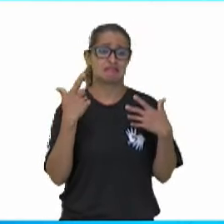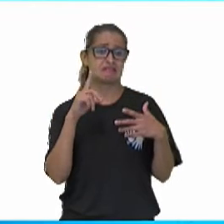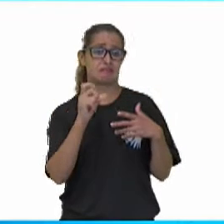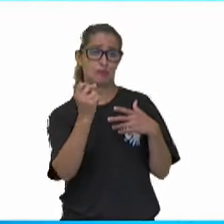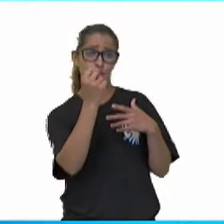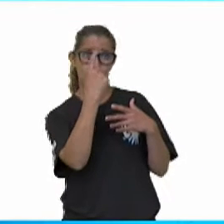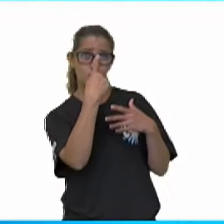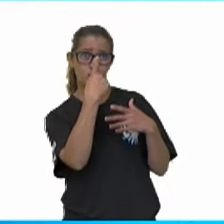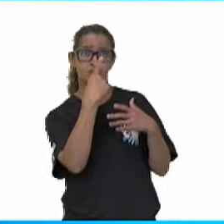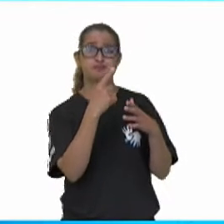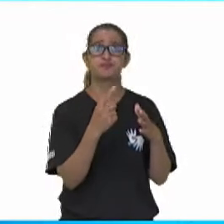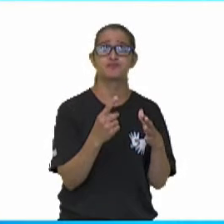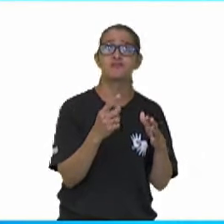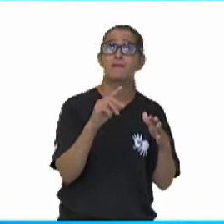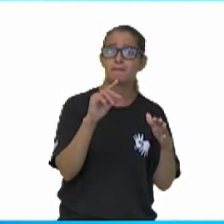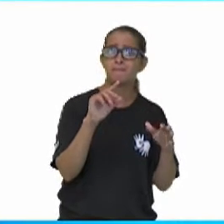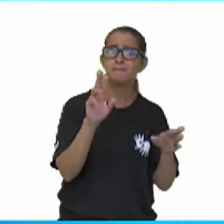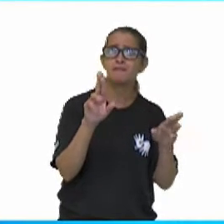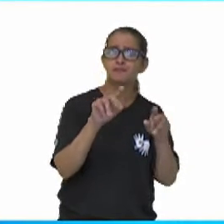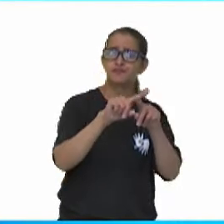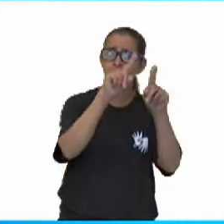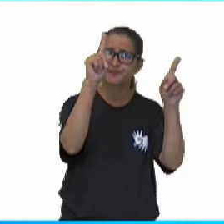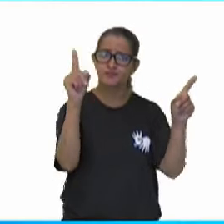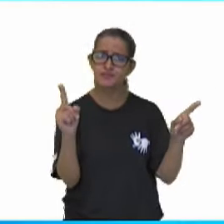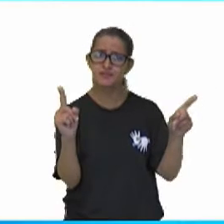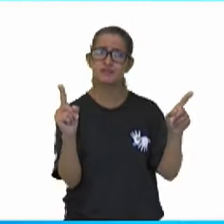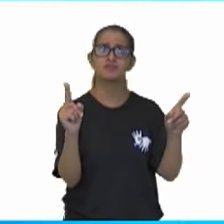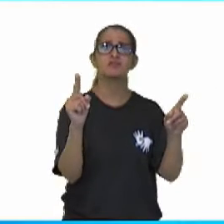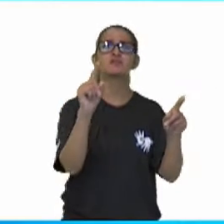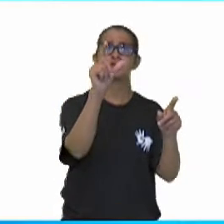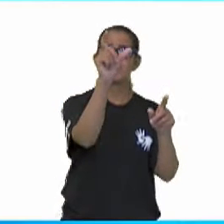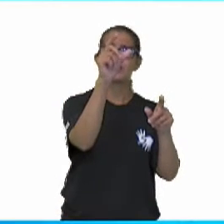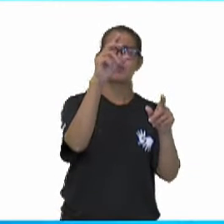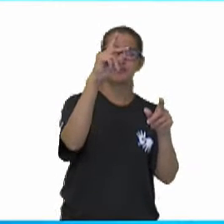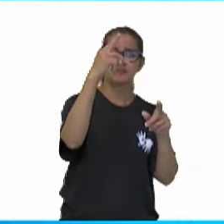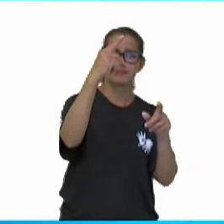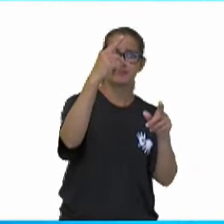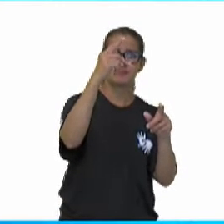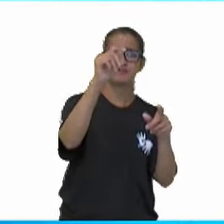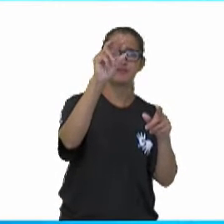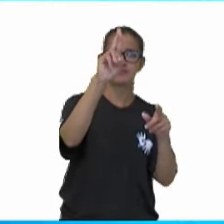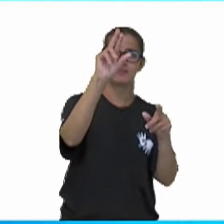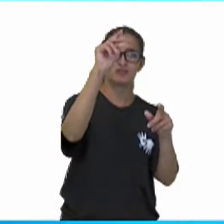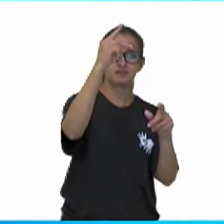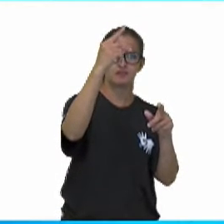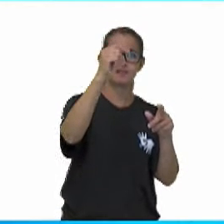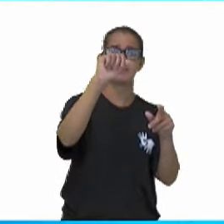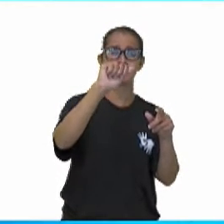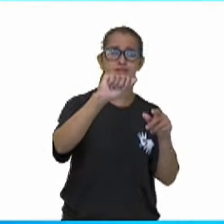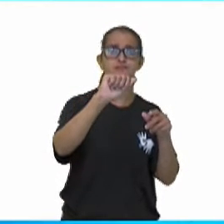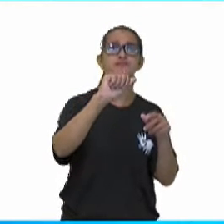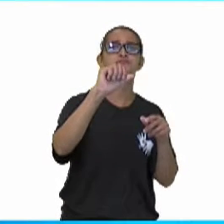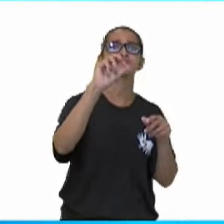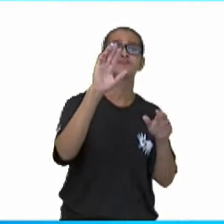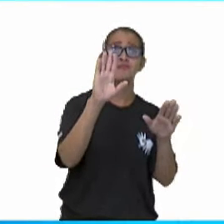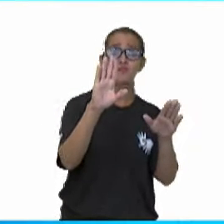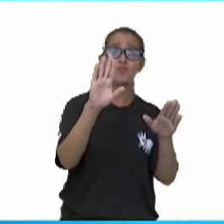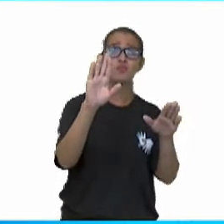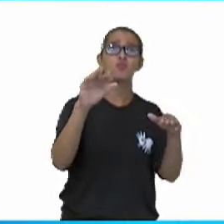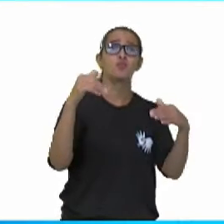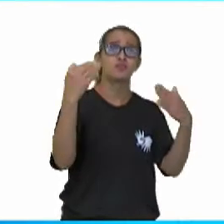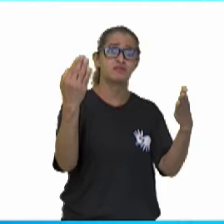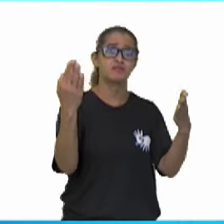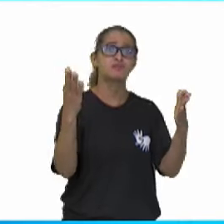foi avançando até se tornar um sucesso comercial. Hoje faz parte da indústria musical e